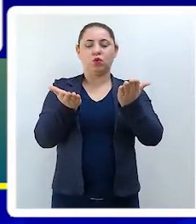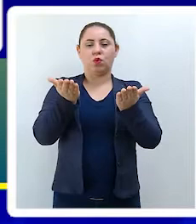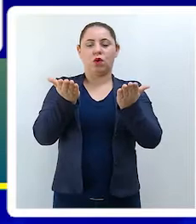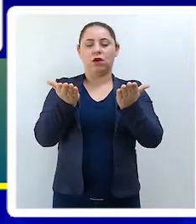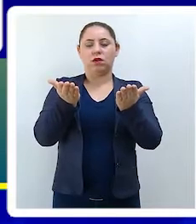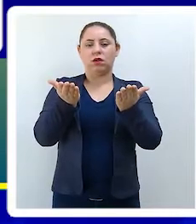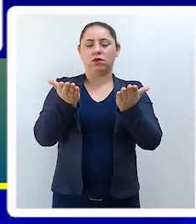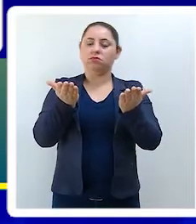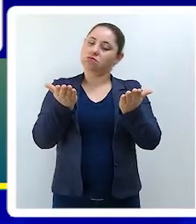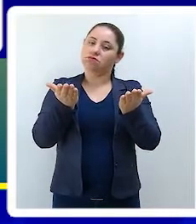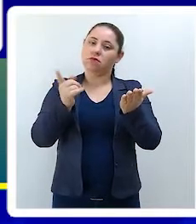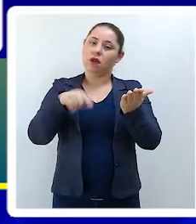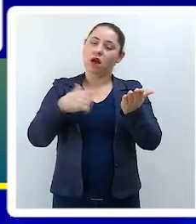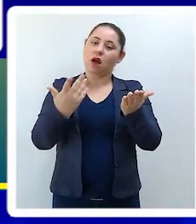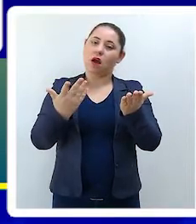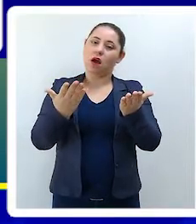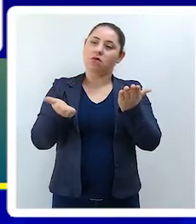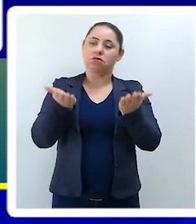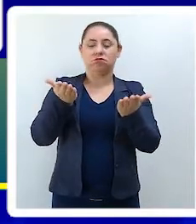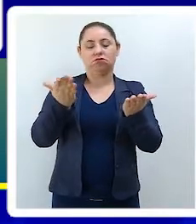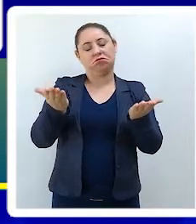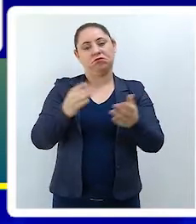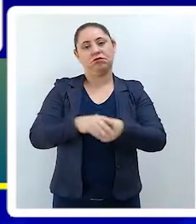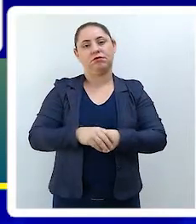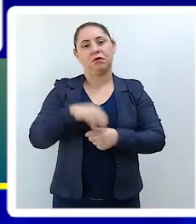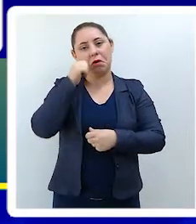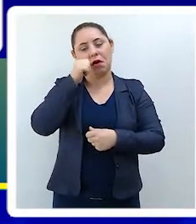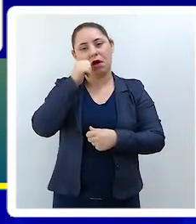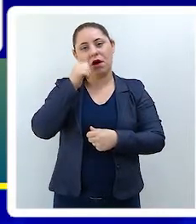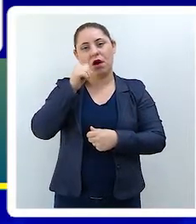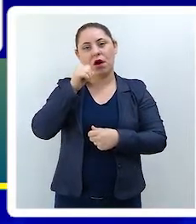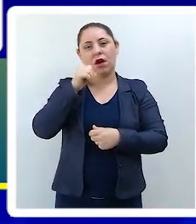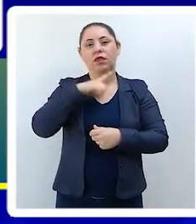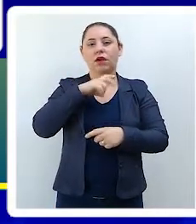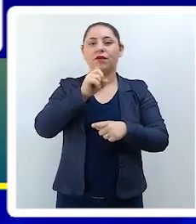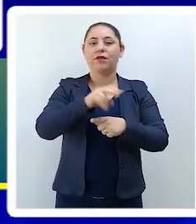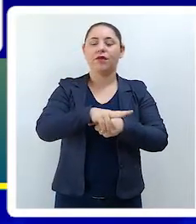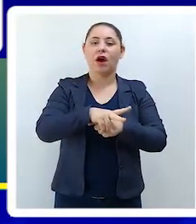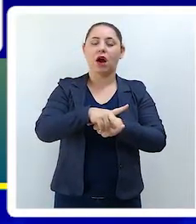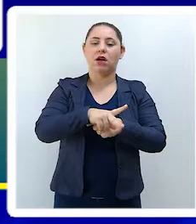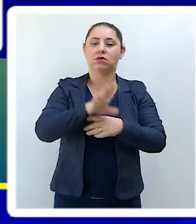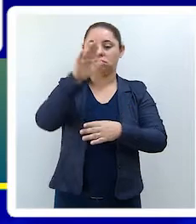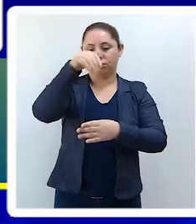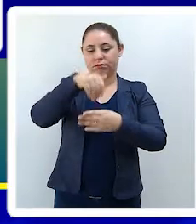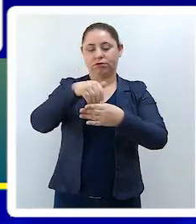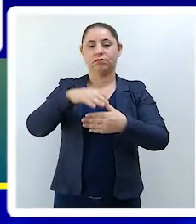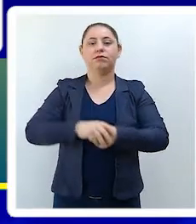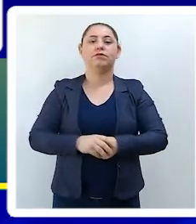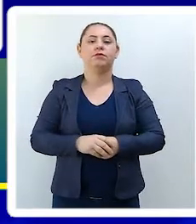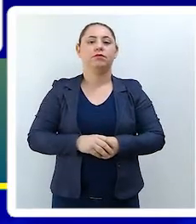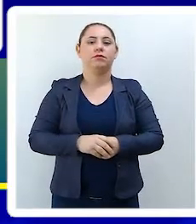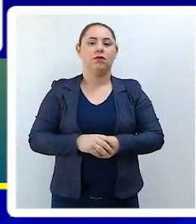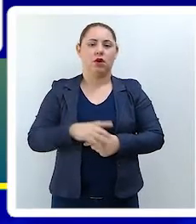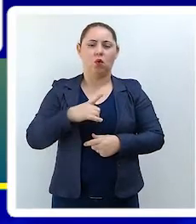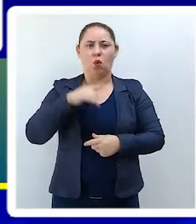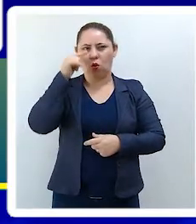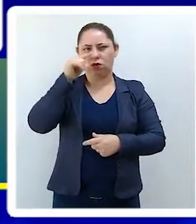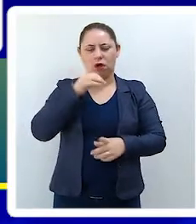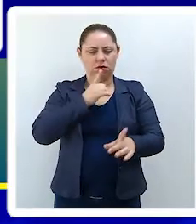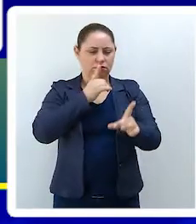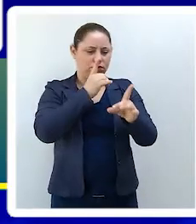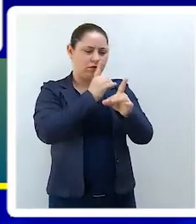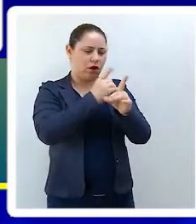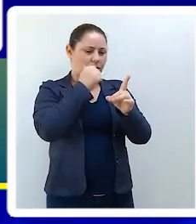igualdade, uma situação mais igualitária para as mulheres ocuparem os cargos eletivos, né? A gente